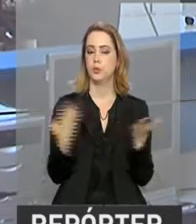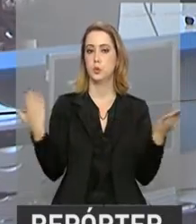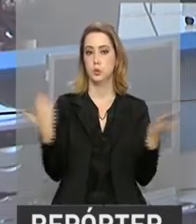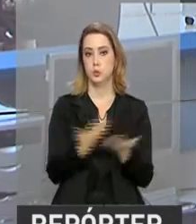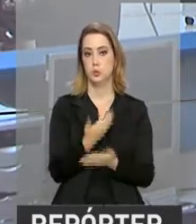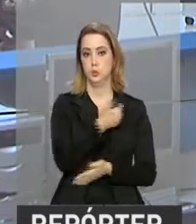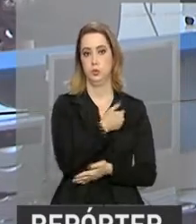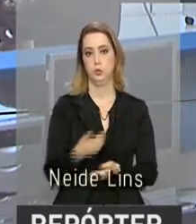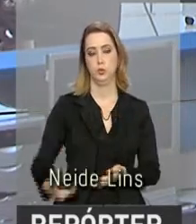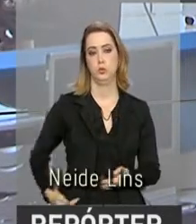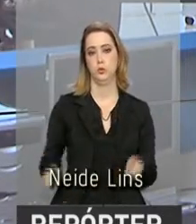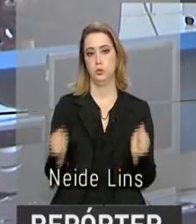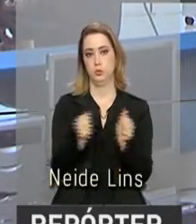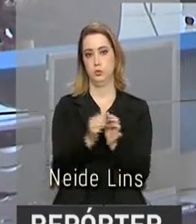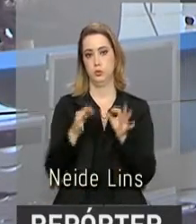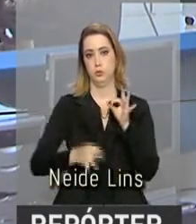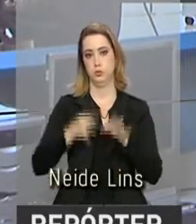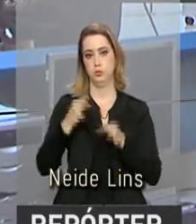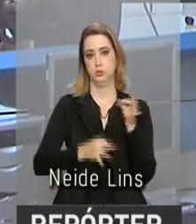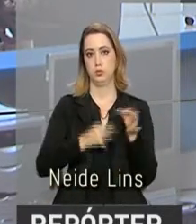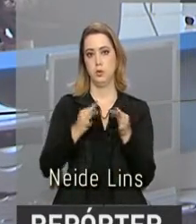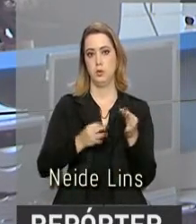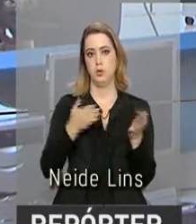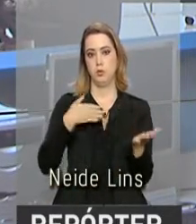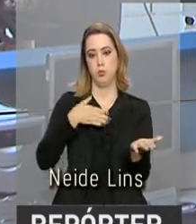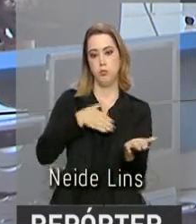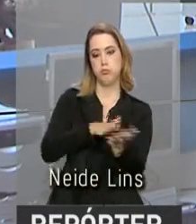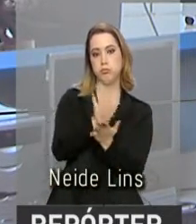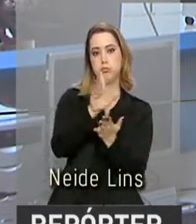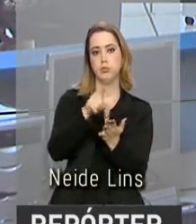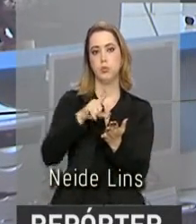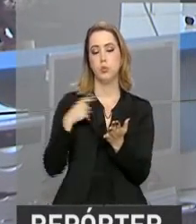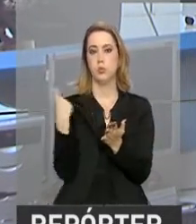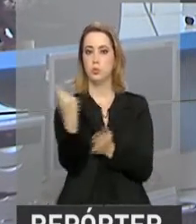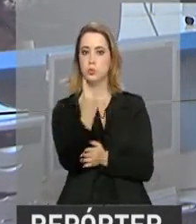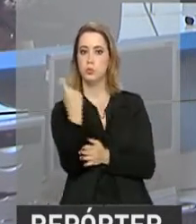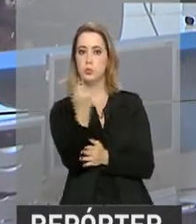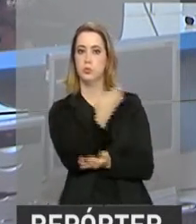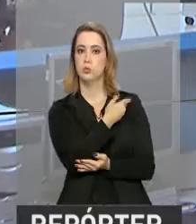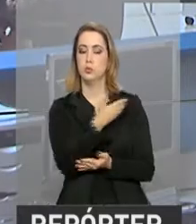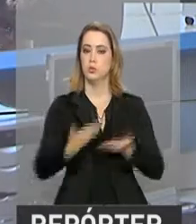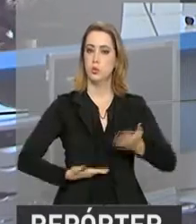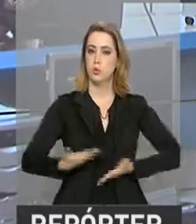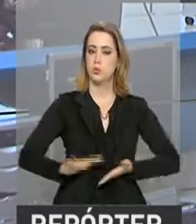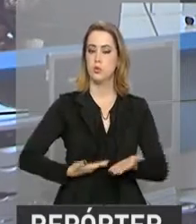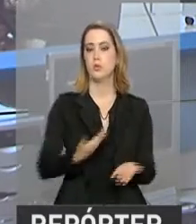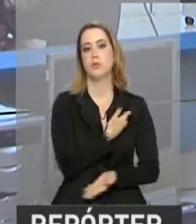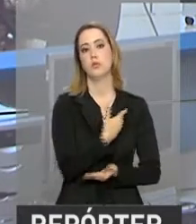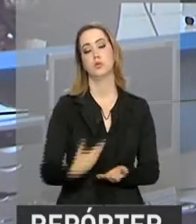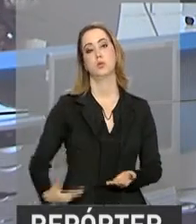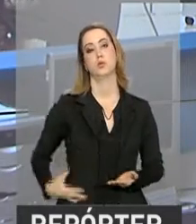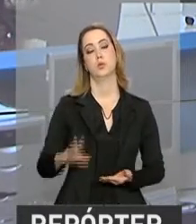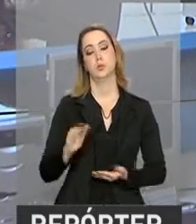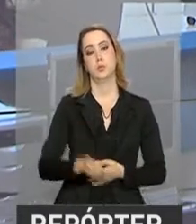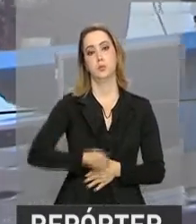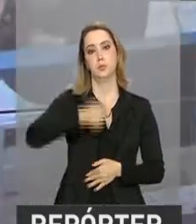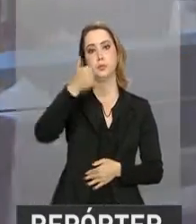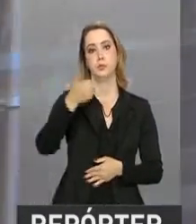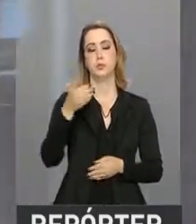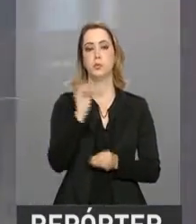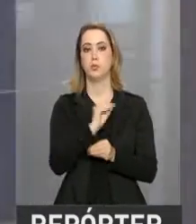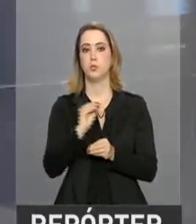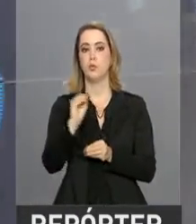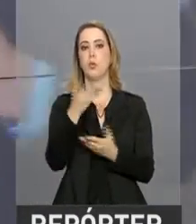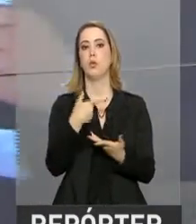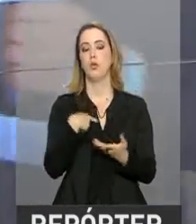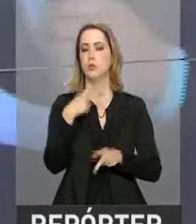entre o governo e a Justiça para digitalizar e unificar os serviços públicos. Tudo para melhorar o atendimento à população. Eu estou aqui com o